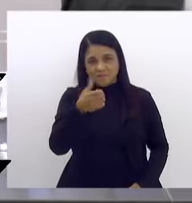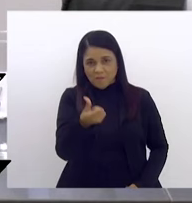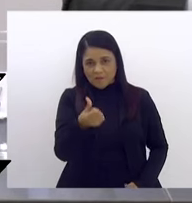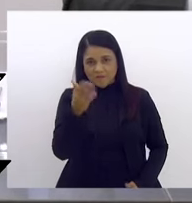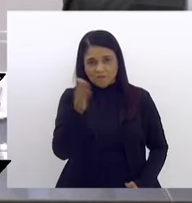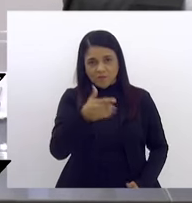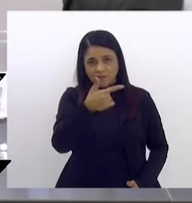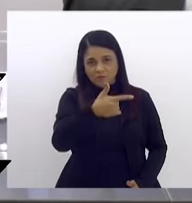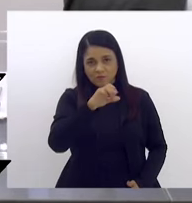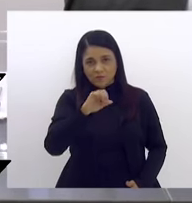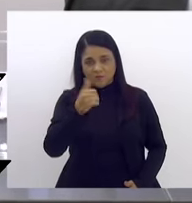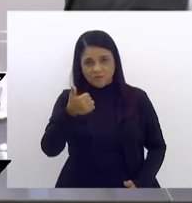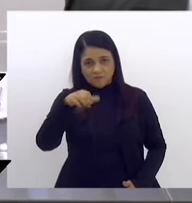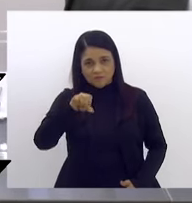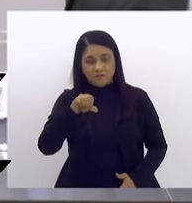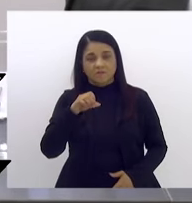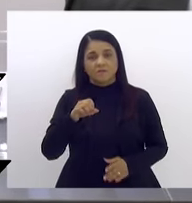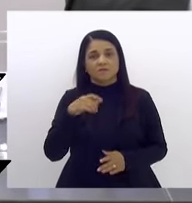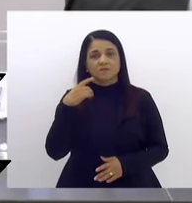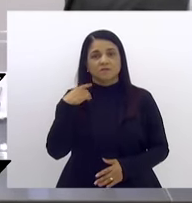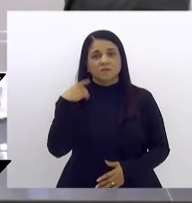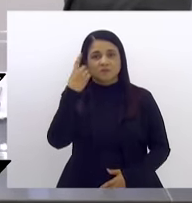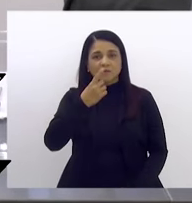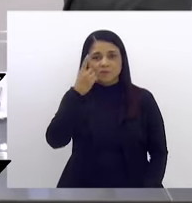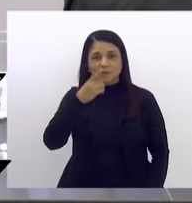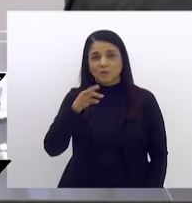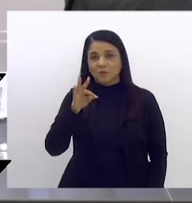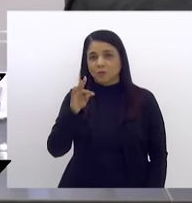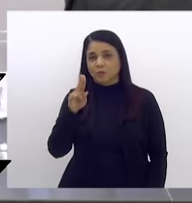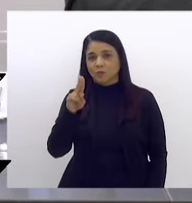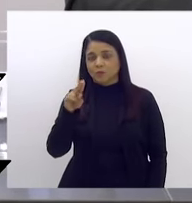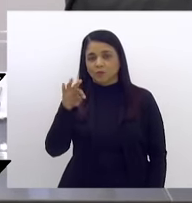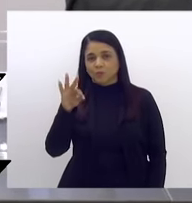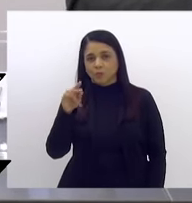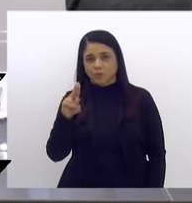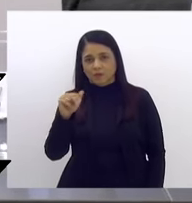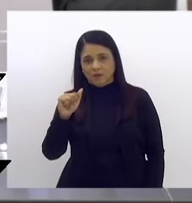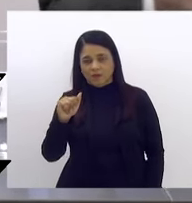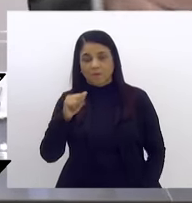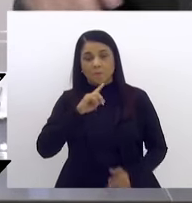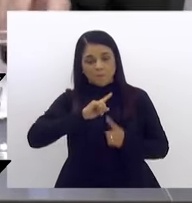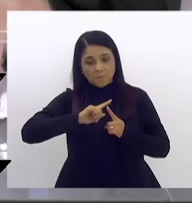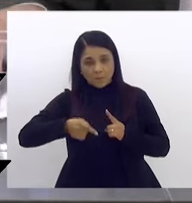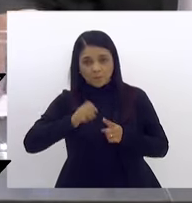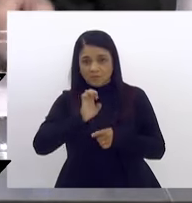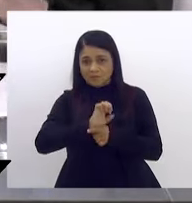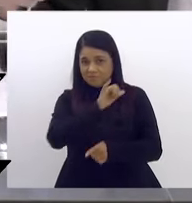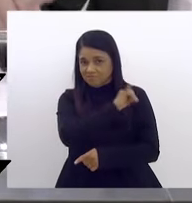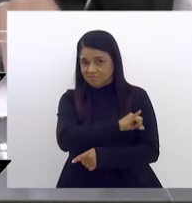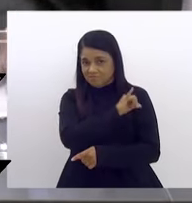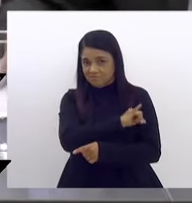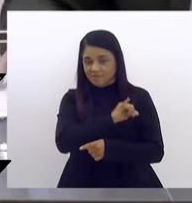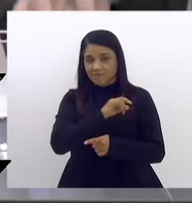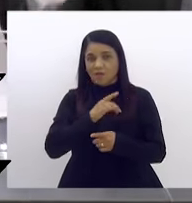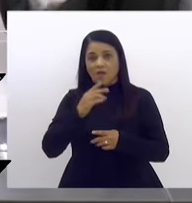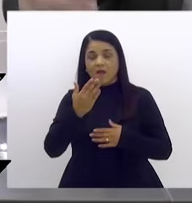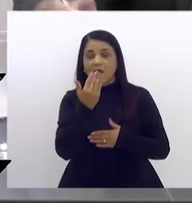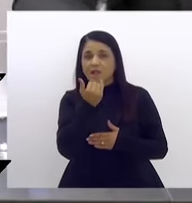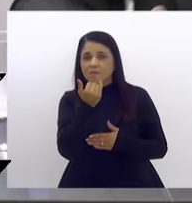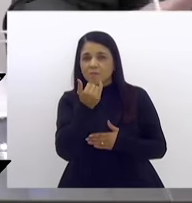de9 de autoria do deput Gava Em que fibo no doio de janeir